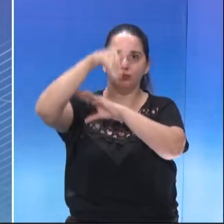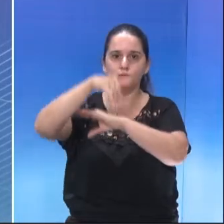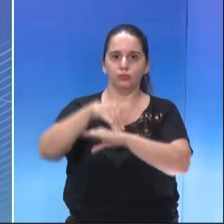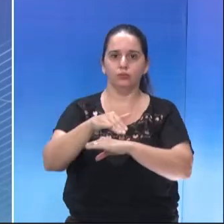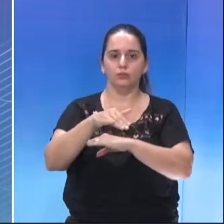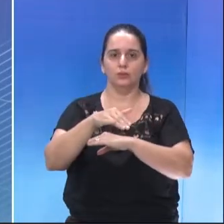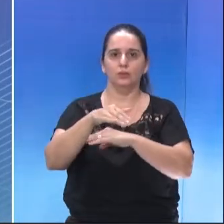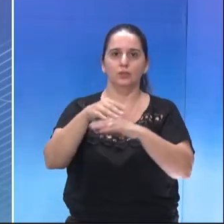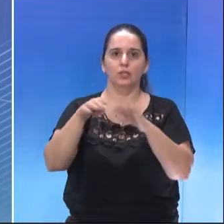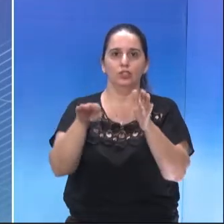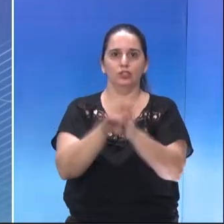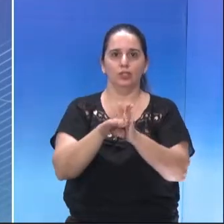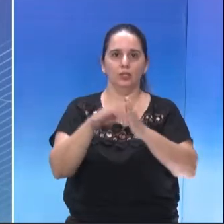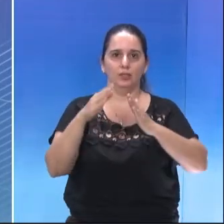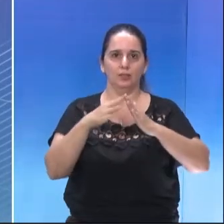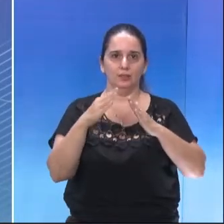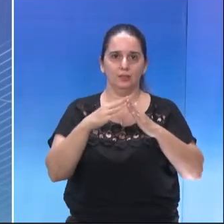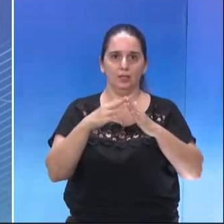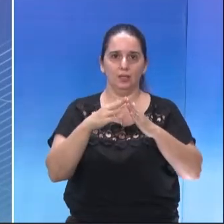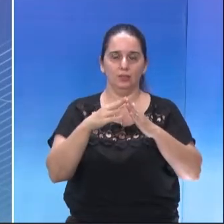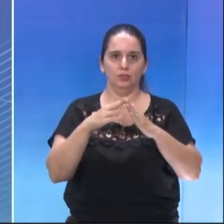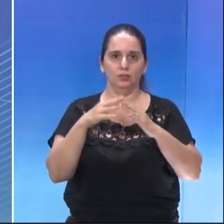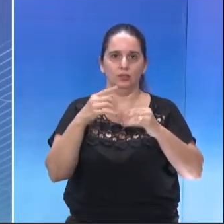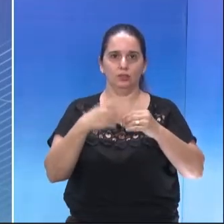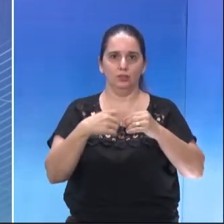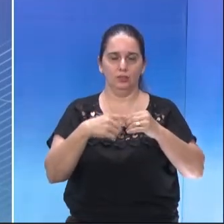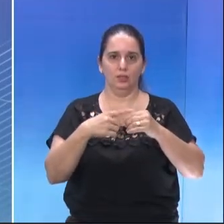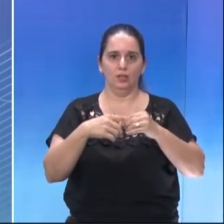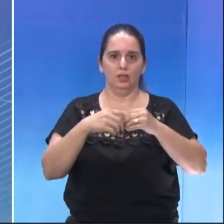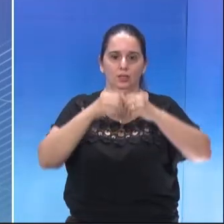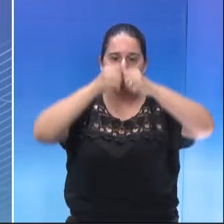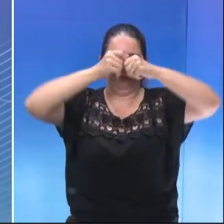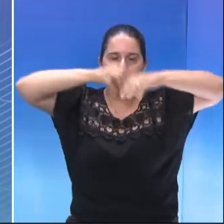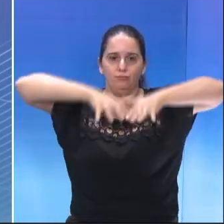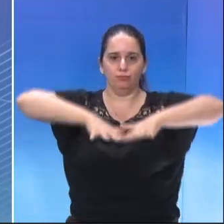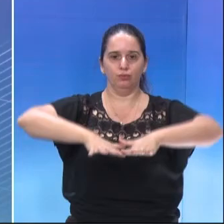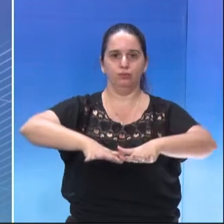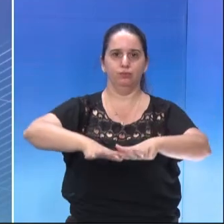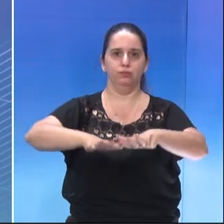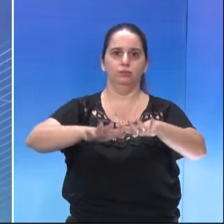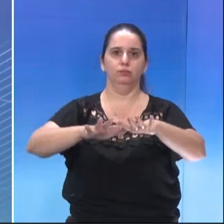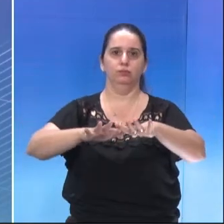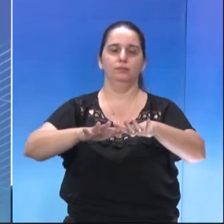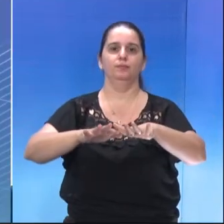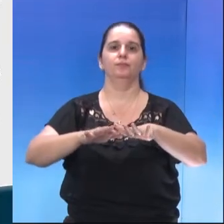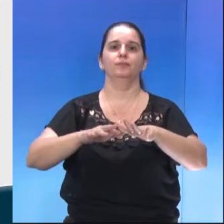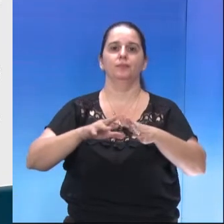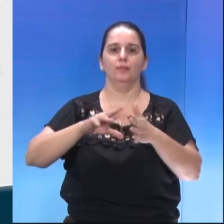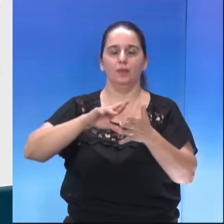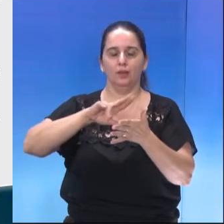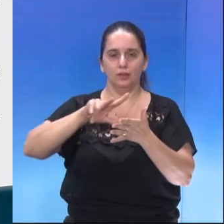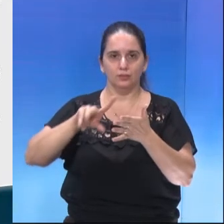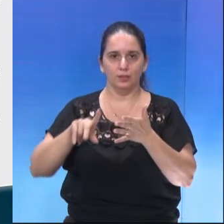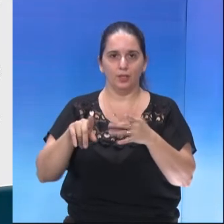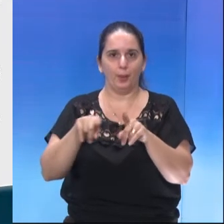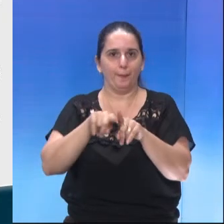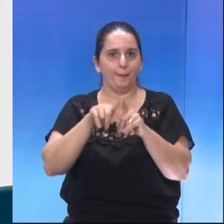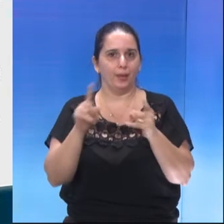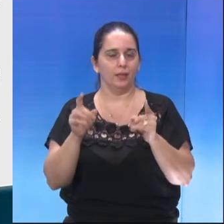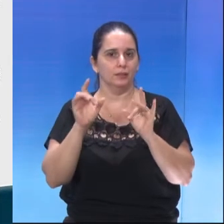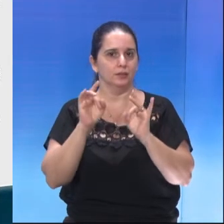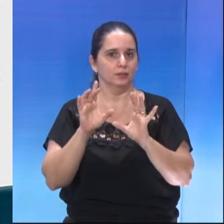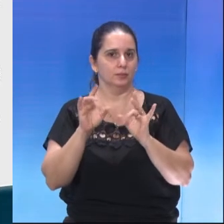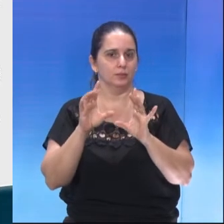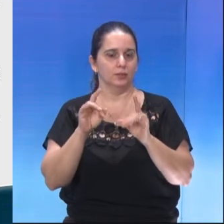ela chega na costa, ela provoca destruição. Então, no caso aqui, ela vai receber sedimento, mas